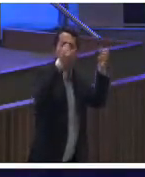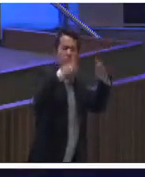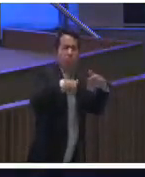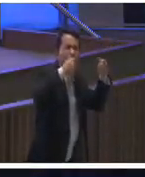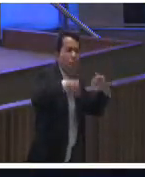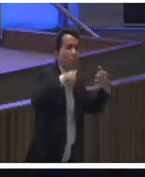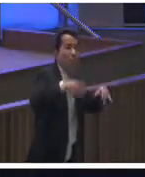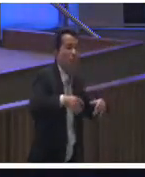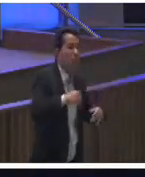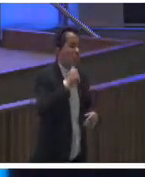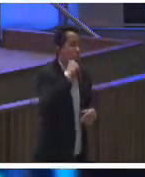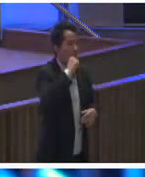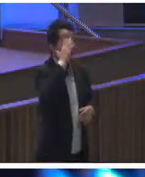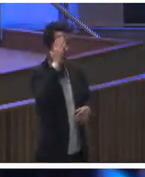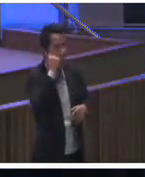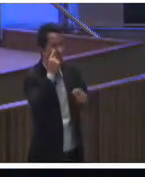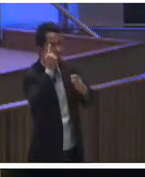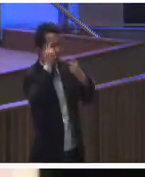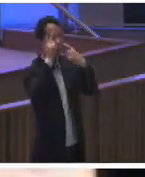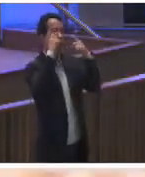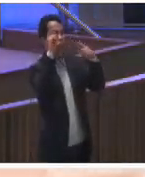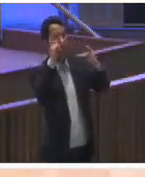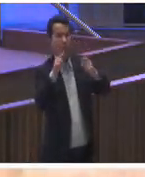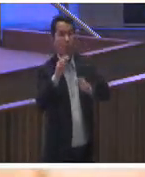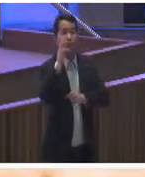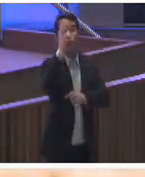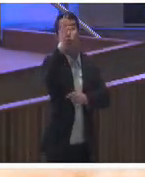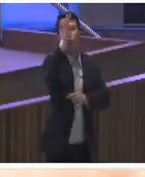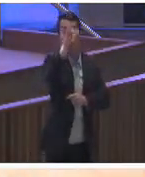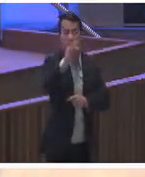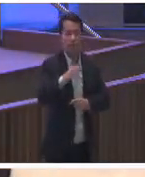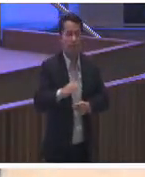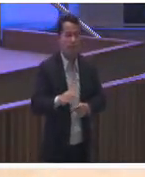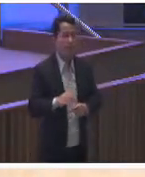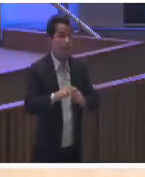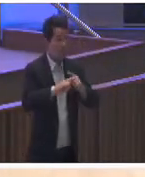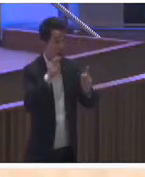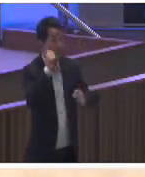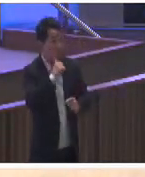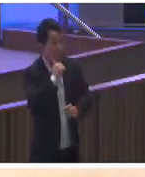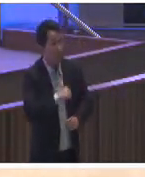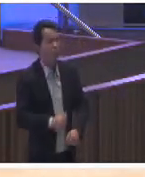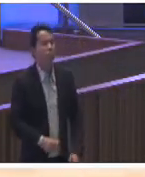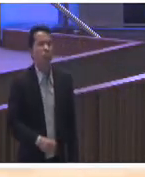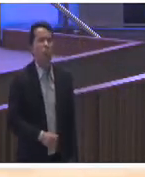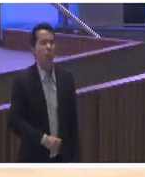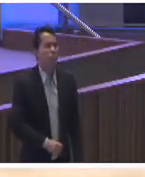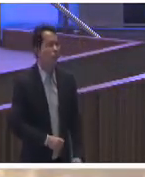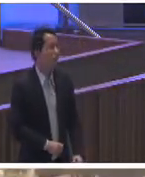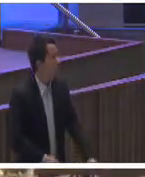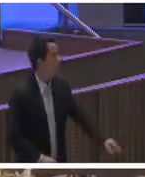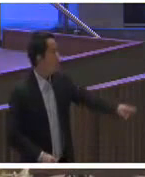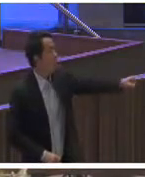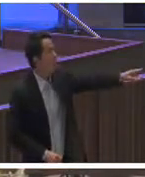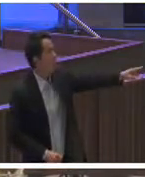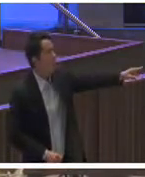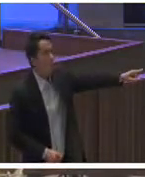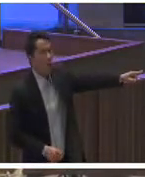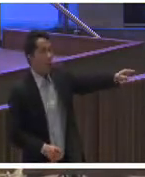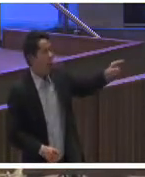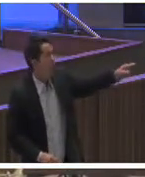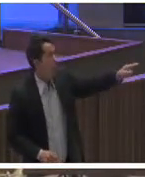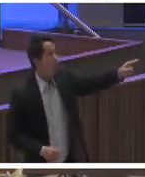chegou ali, encontrou Paulo, disse: olha, aqui vem um homem de Deus, esse homem de Deus, tudo que ele falar